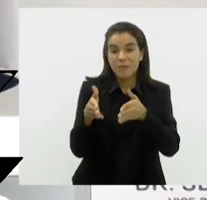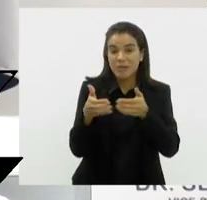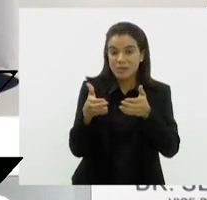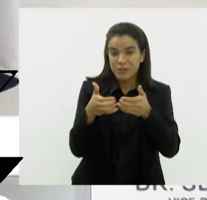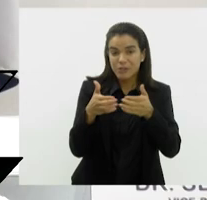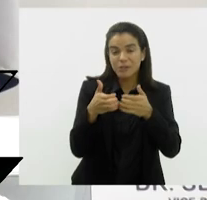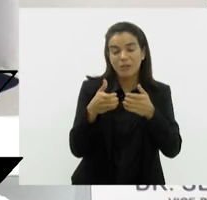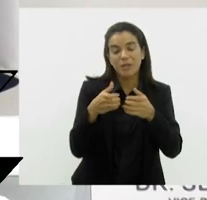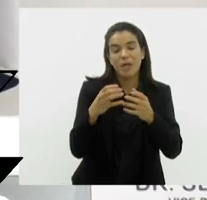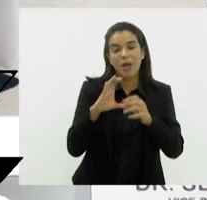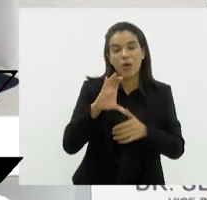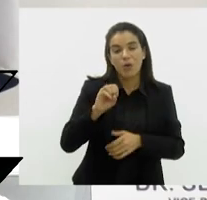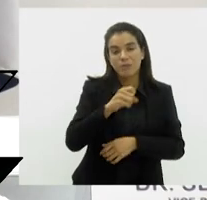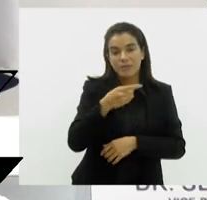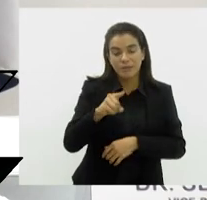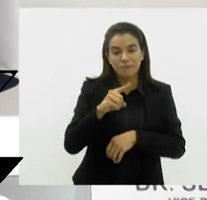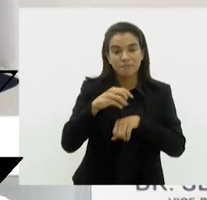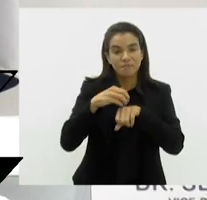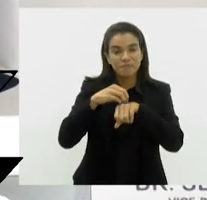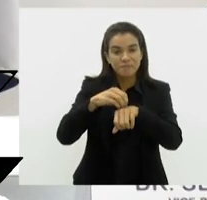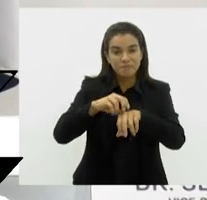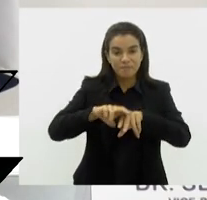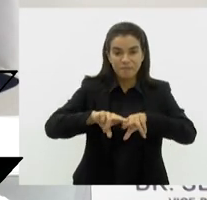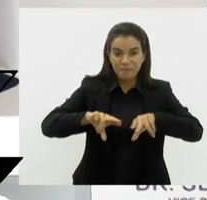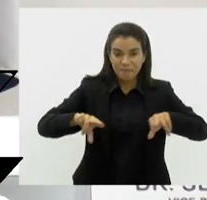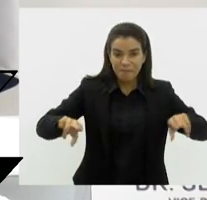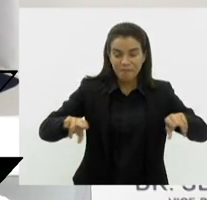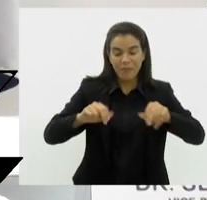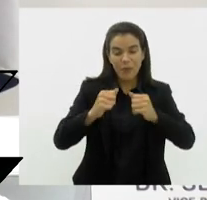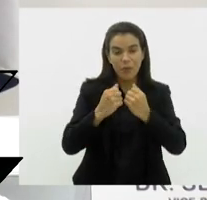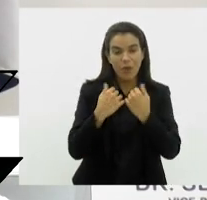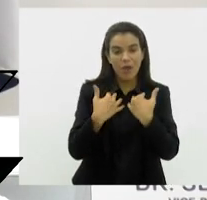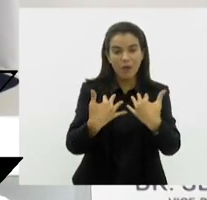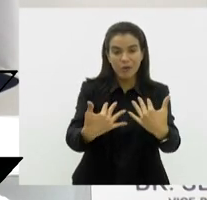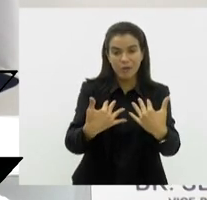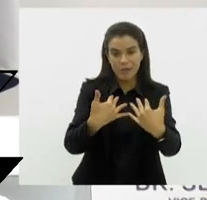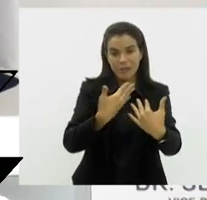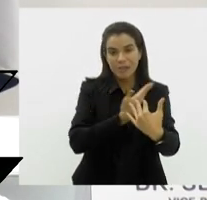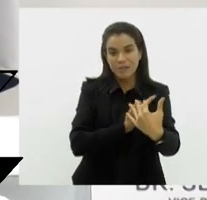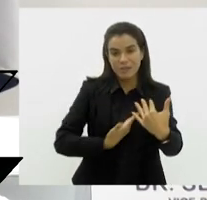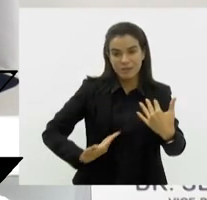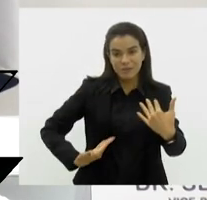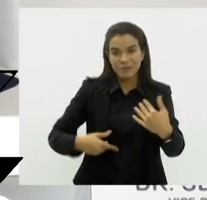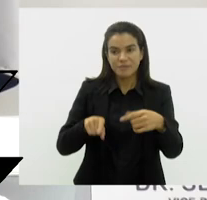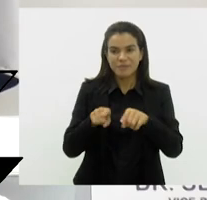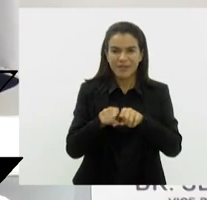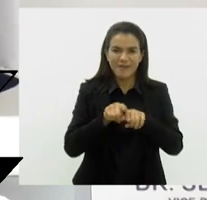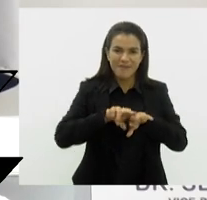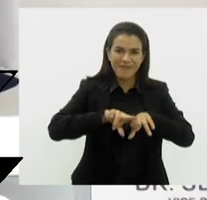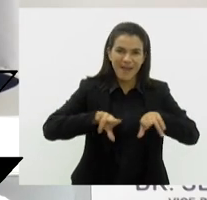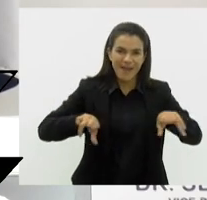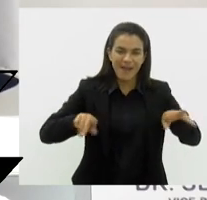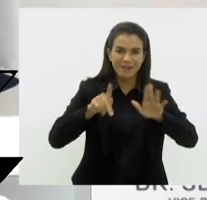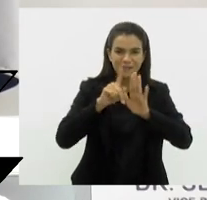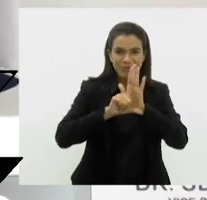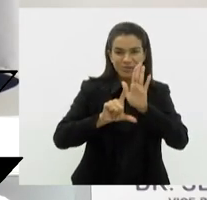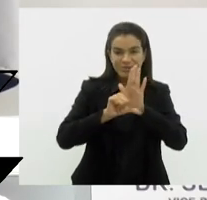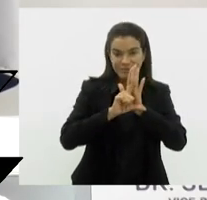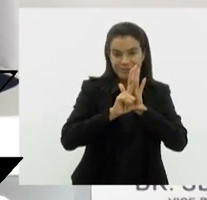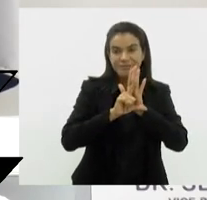de Transporte para a realização de uma audiência pública, haja vista que há vários projetos de lei sobre a